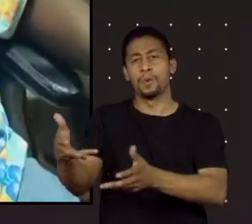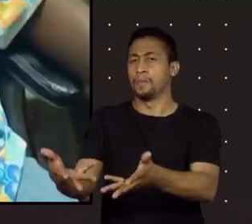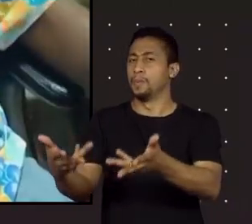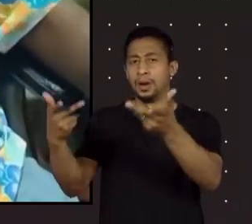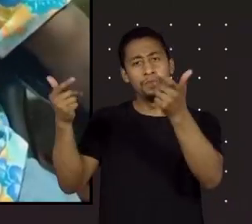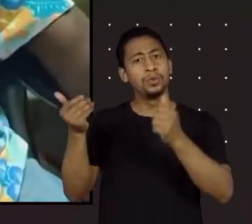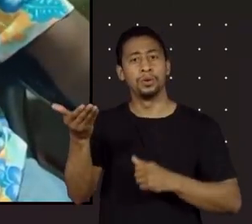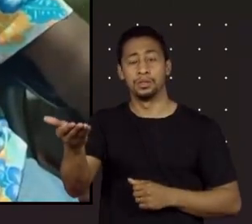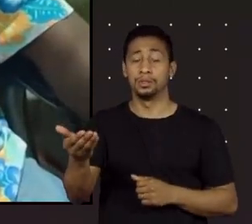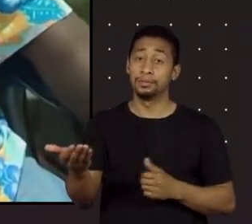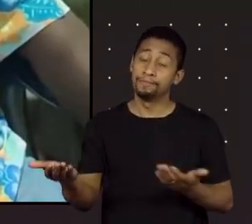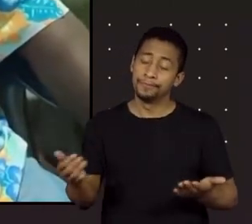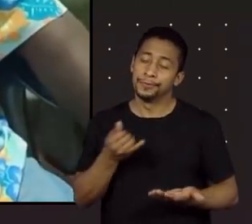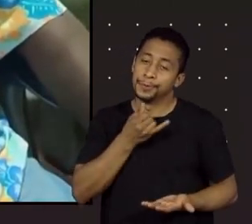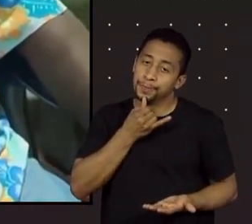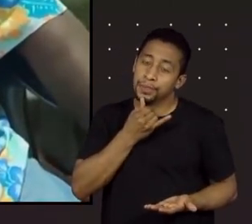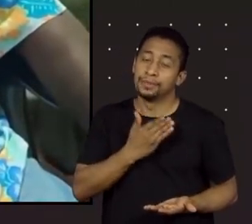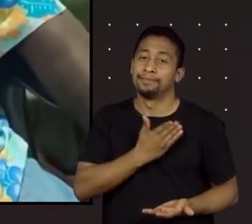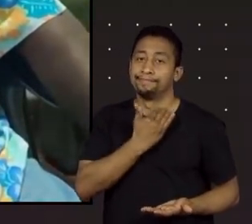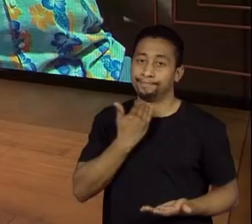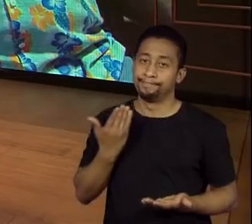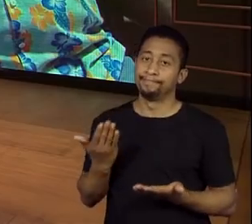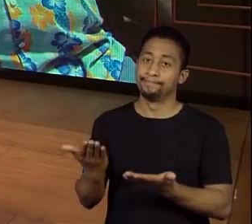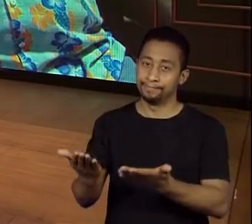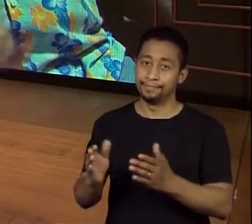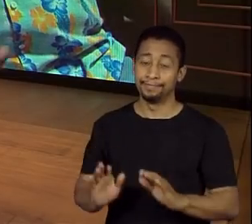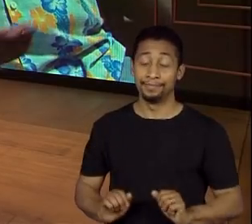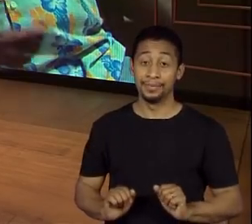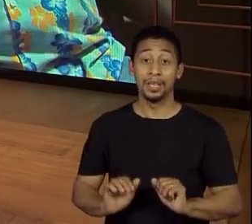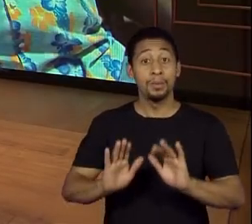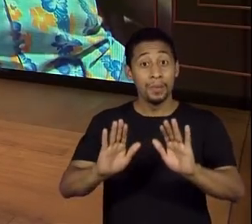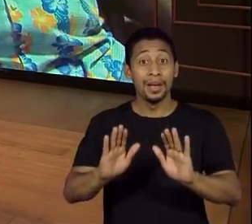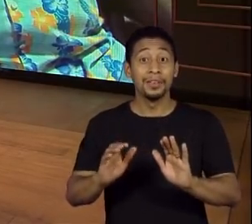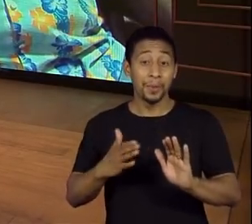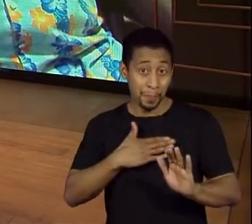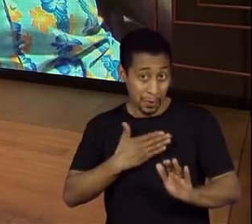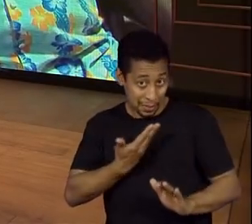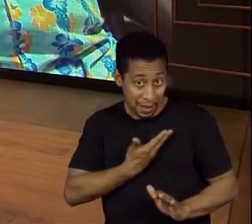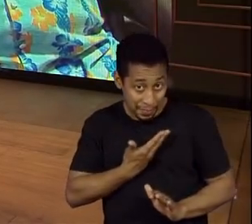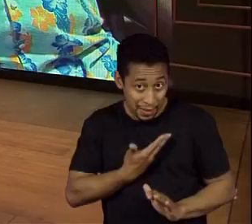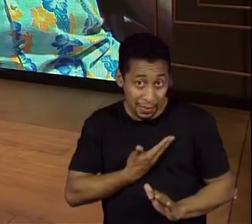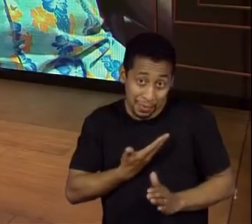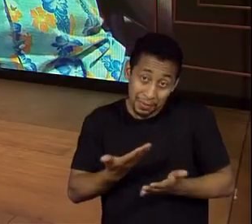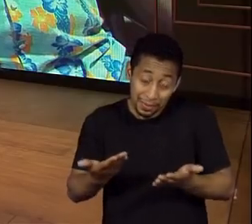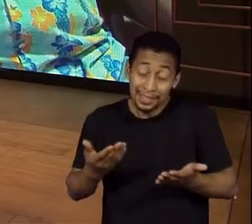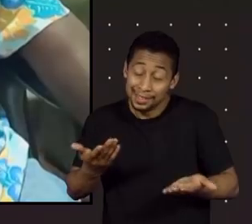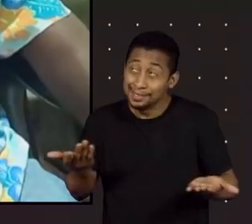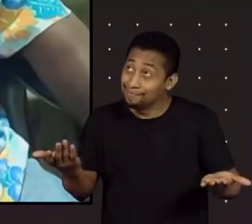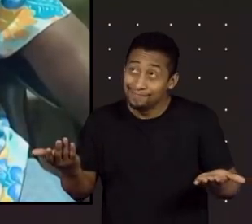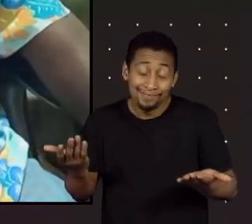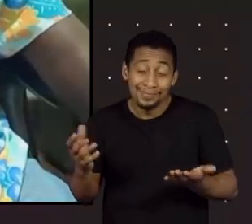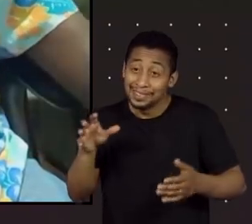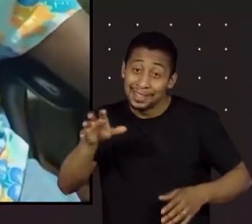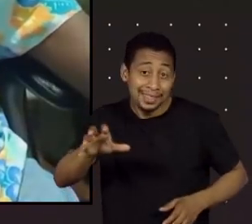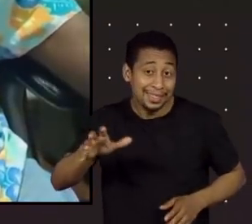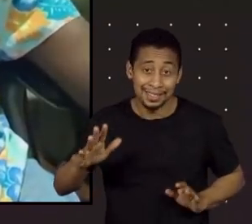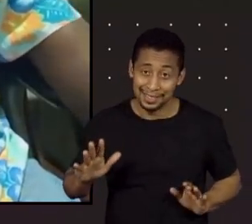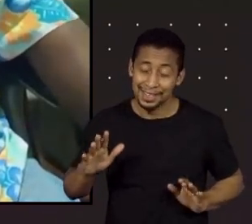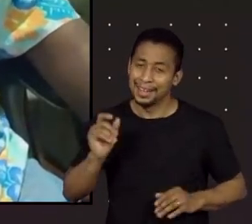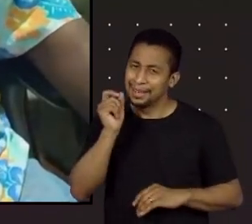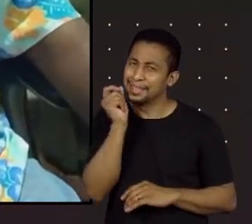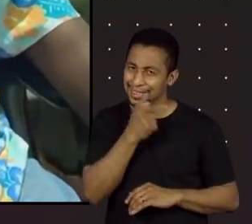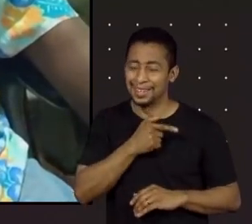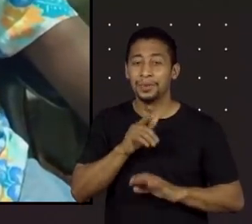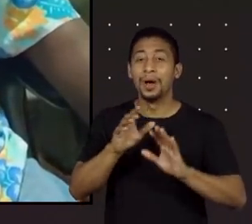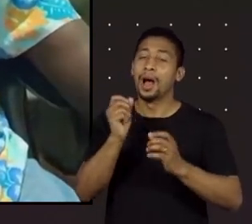nos deixou aí, infelizmente. Mas os meus amigos, engraçado, né? Eu, às vezes, falo para os meus amigos, alguns que